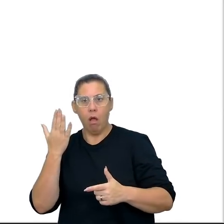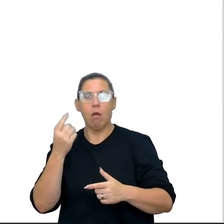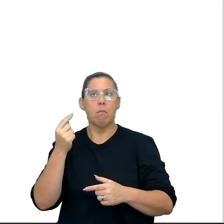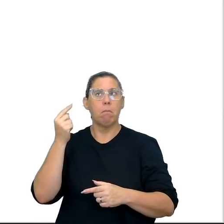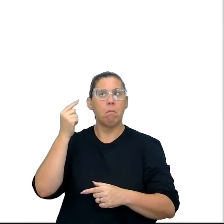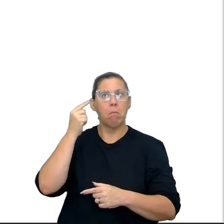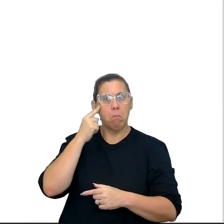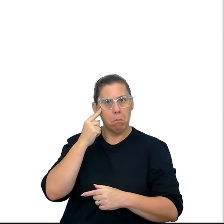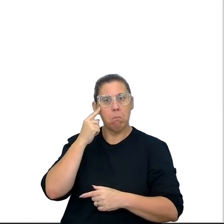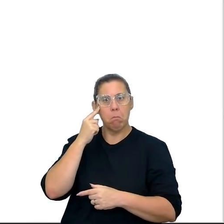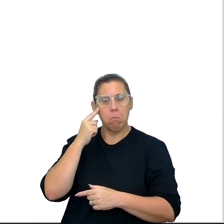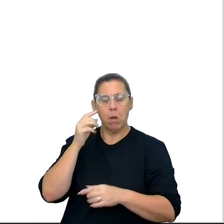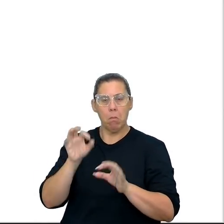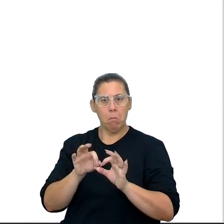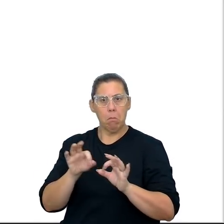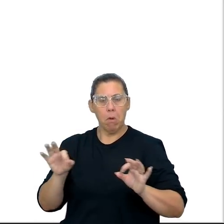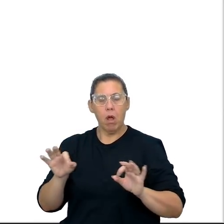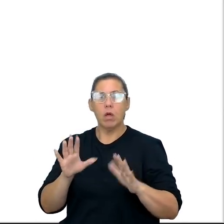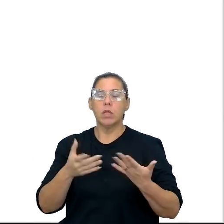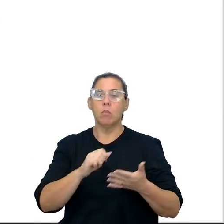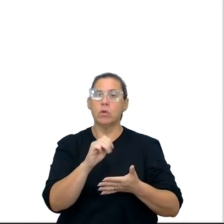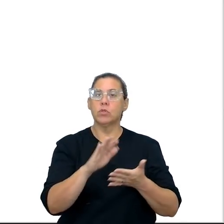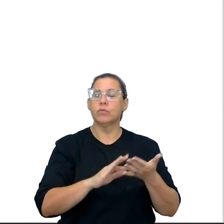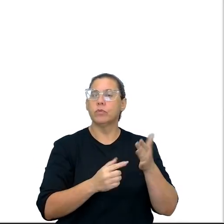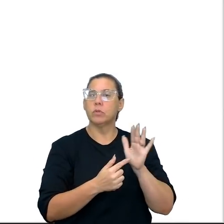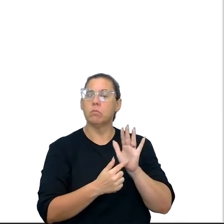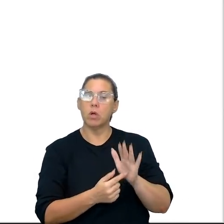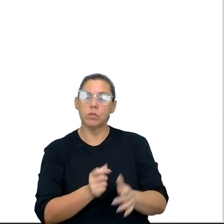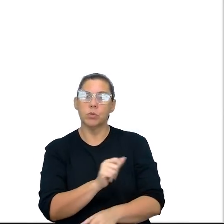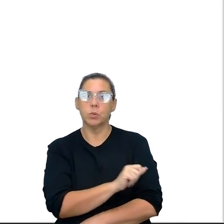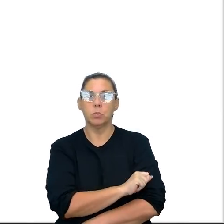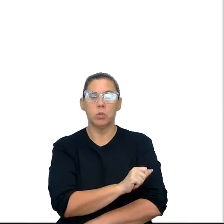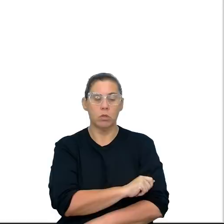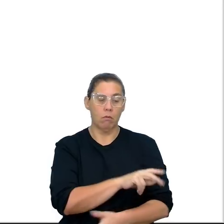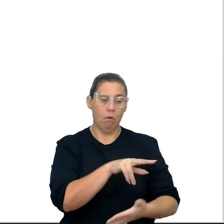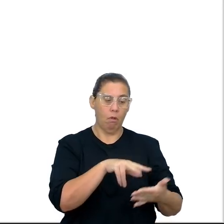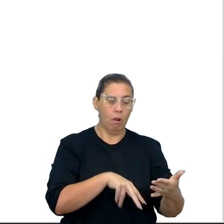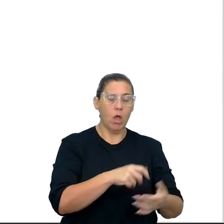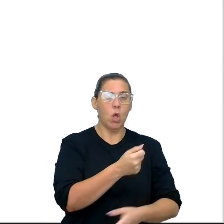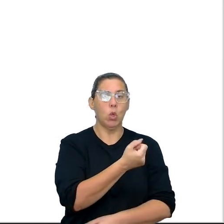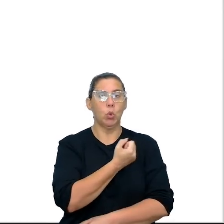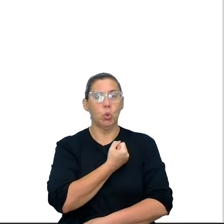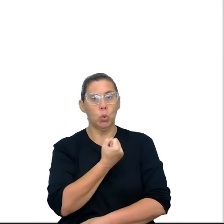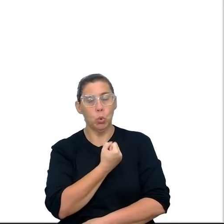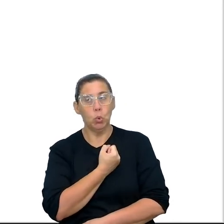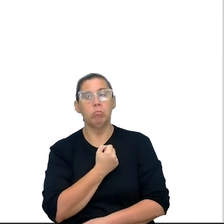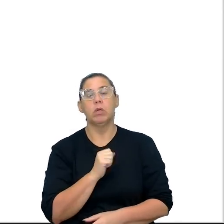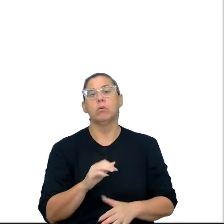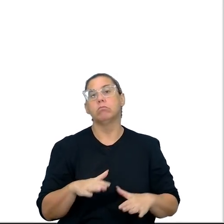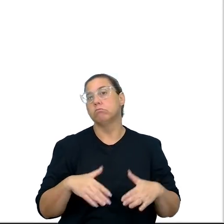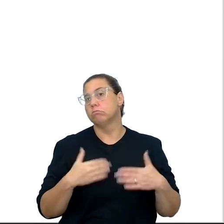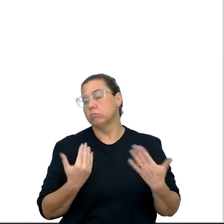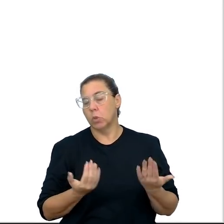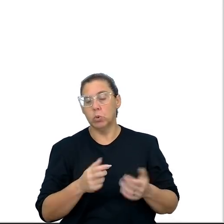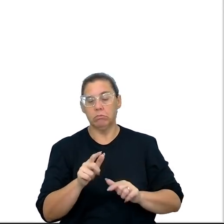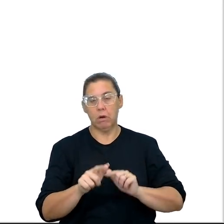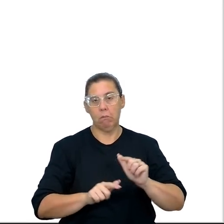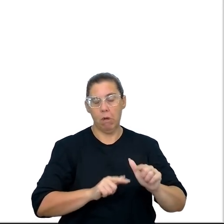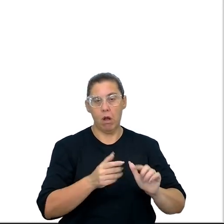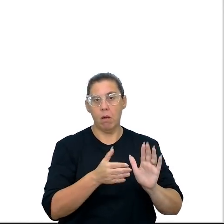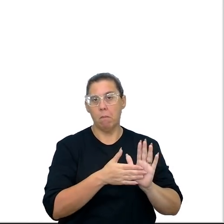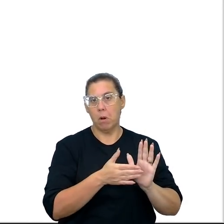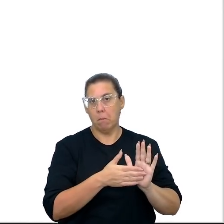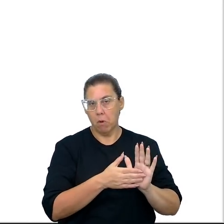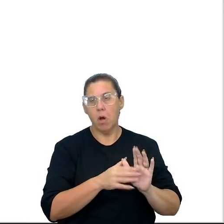estimar comprimentos. Então, a atividade, ela mostra que os estudantes irão ler os números, resolver problemas, ou seja, o trabalho